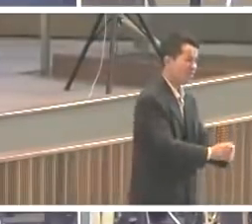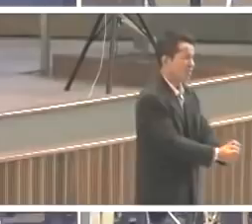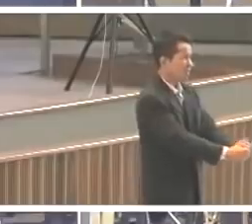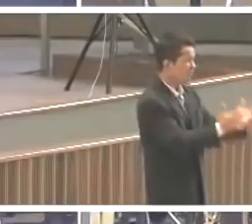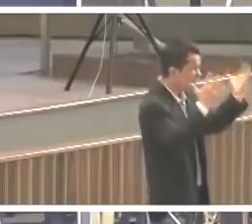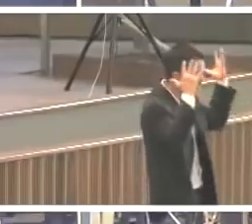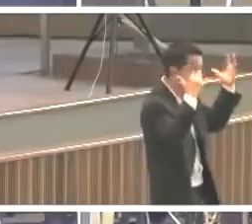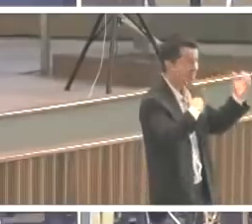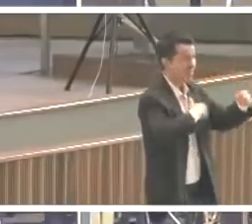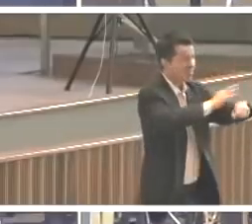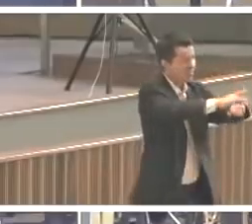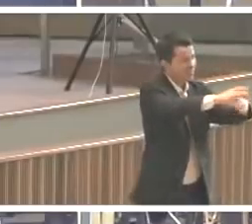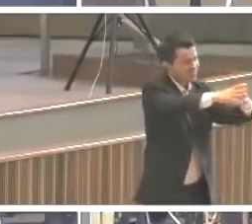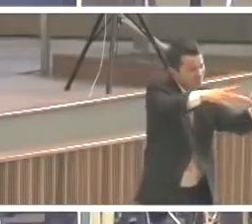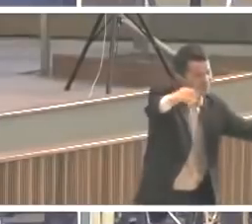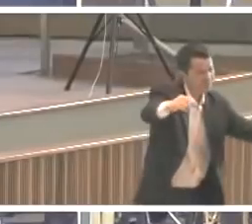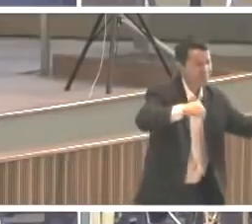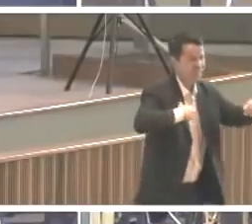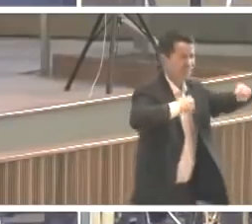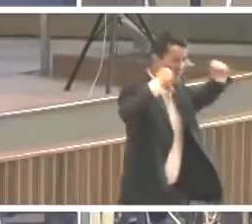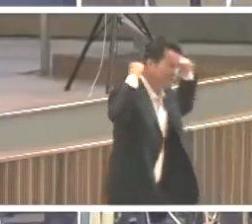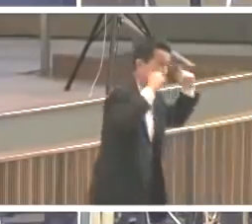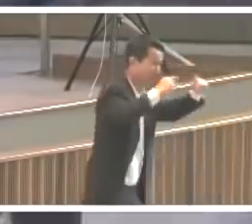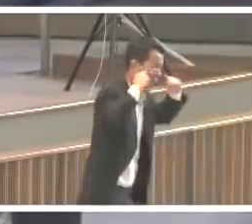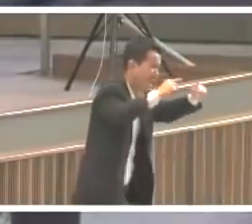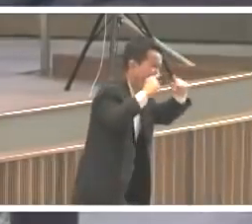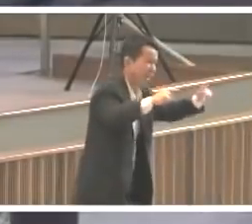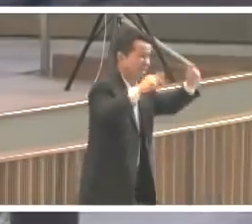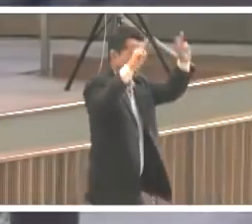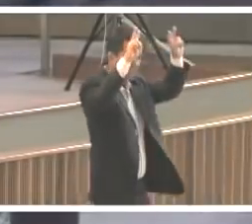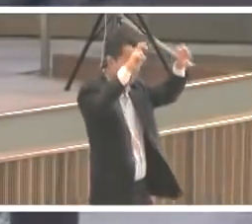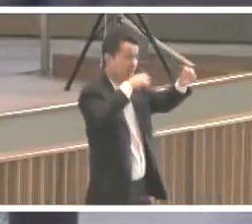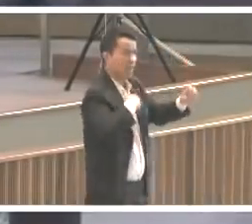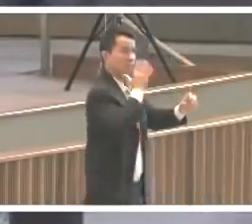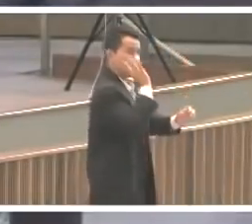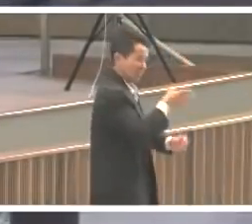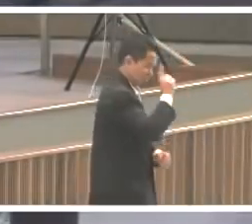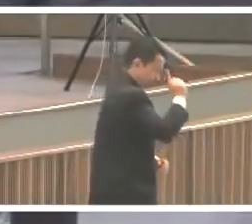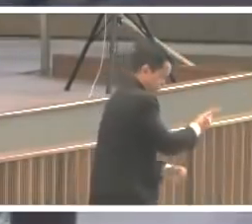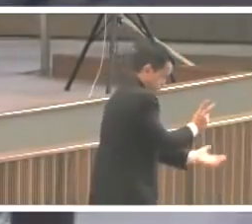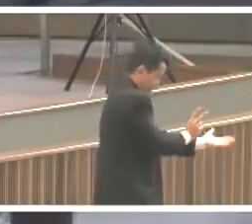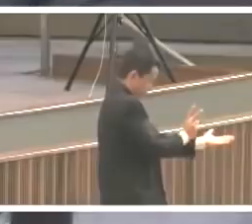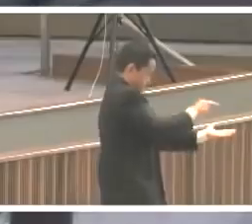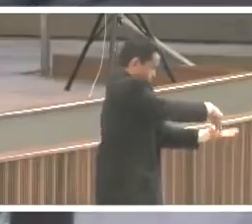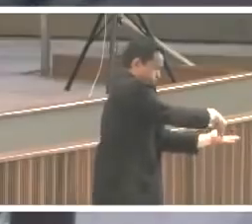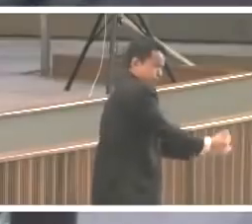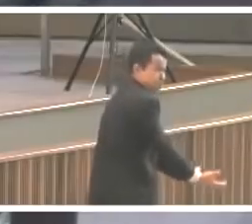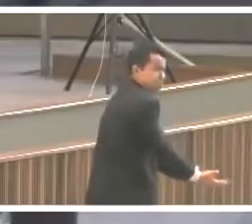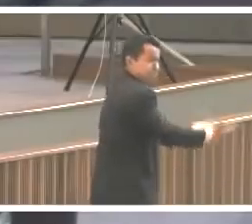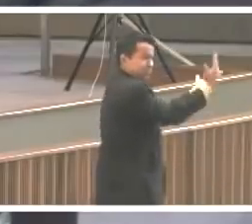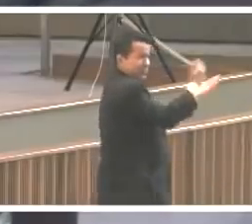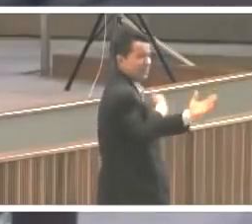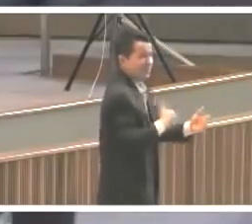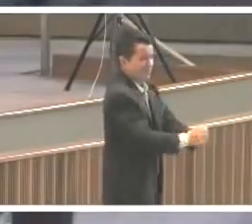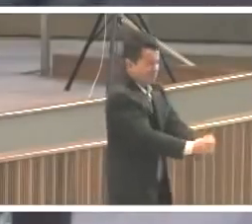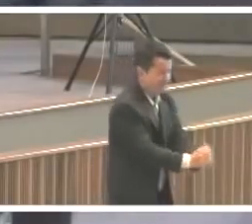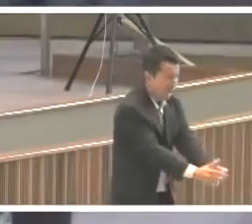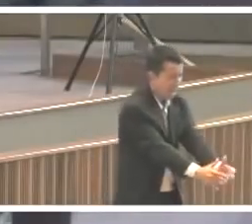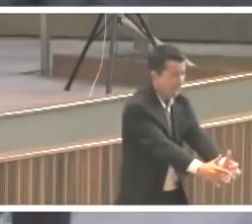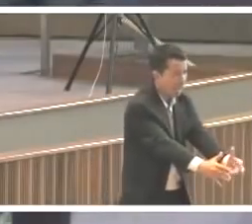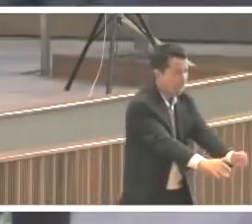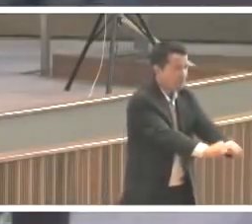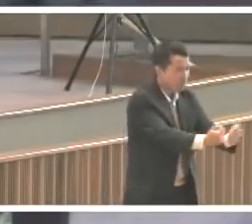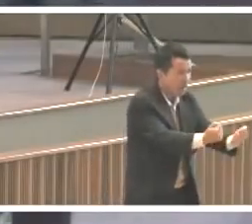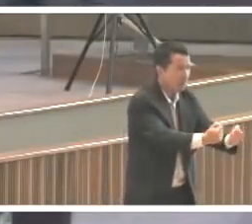pessoas, preguei sermões, ressuscitei mortos, multipliquei pão, fiz tanta